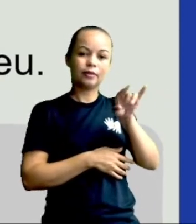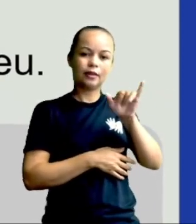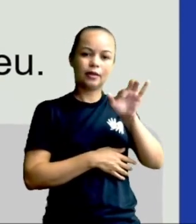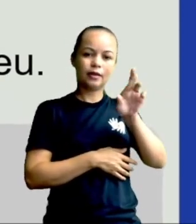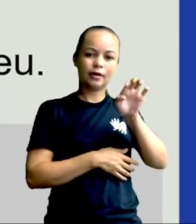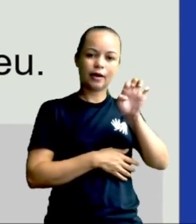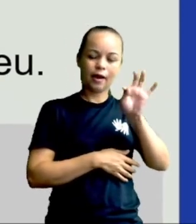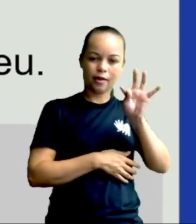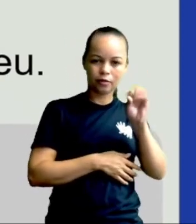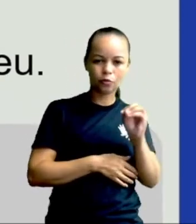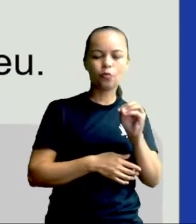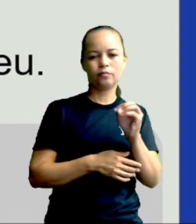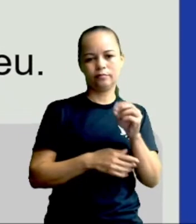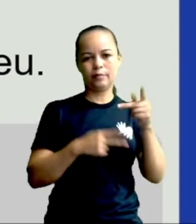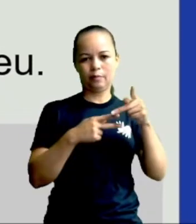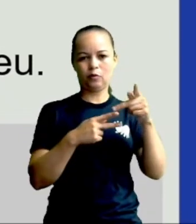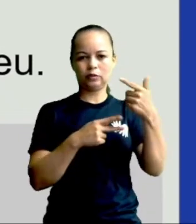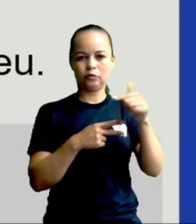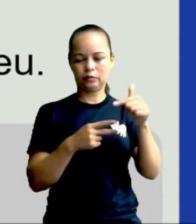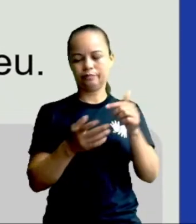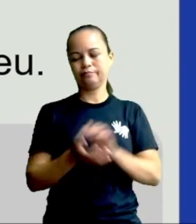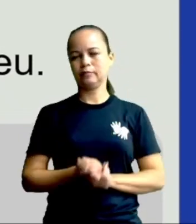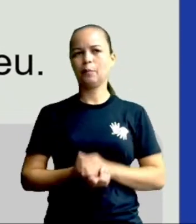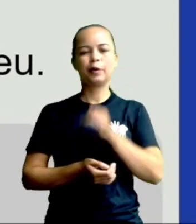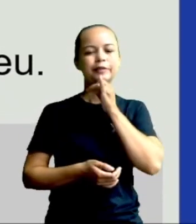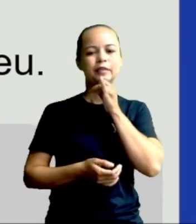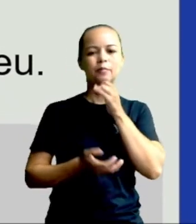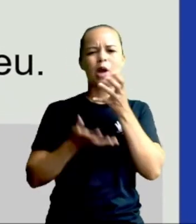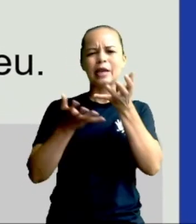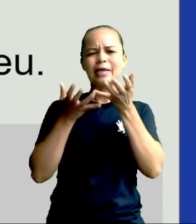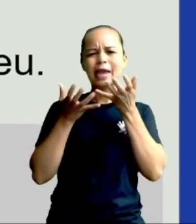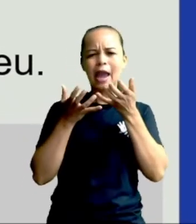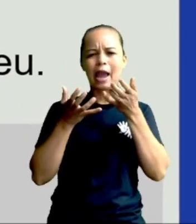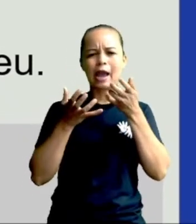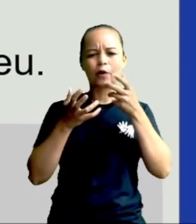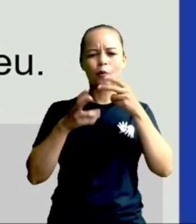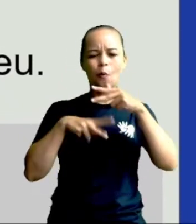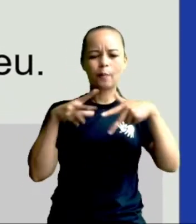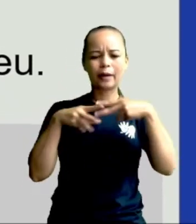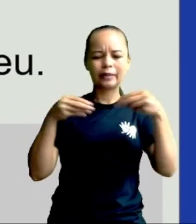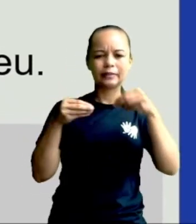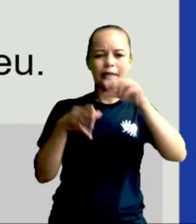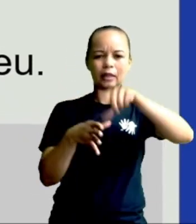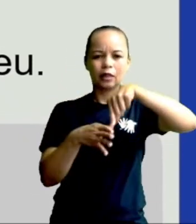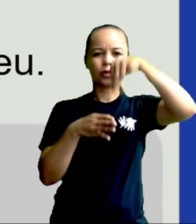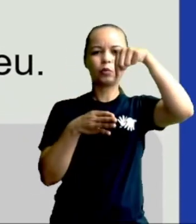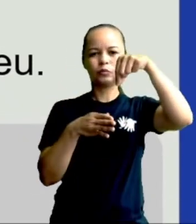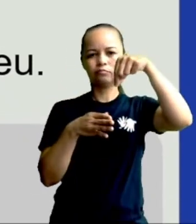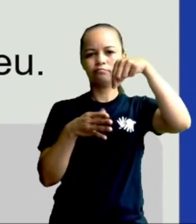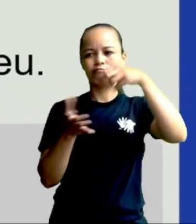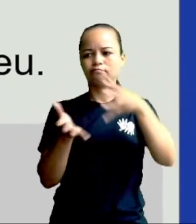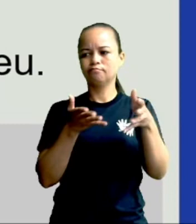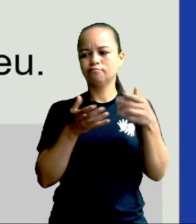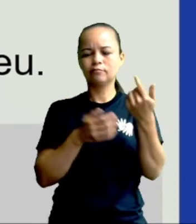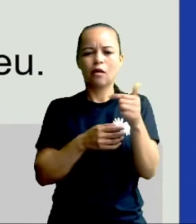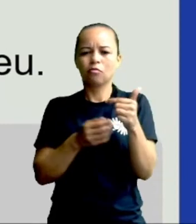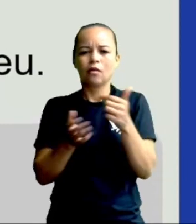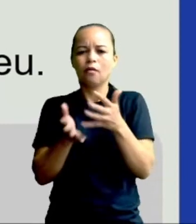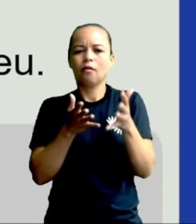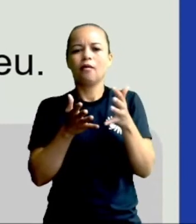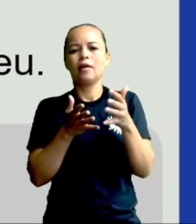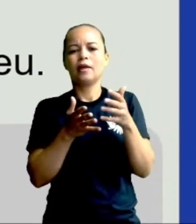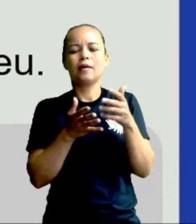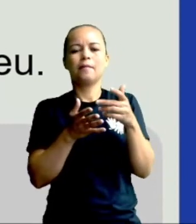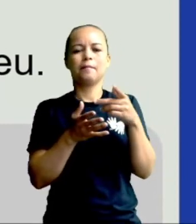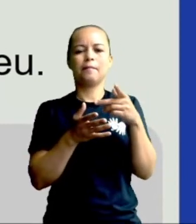recebe preposição eu quero o brinde do sorteio percebo que após o quero não há nenhuma preposição